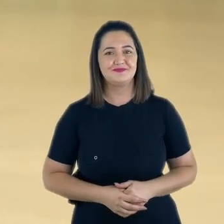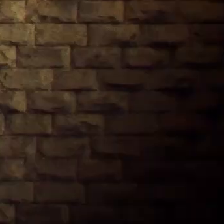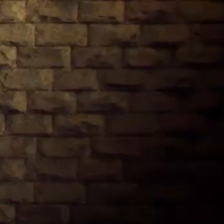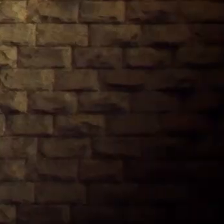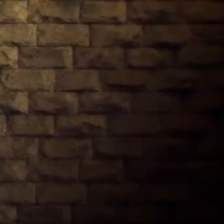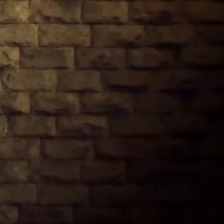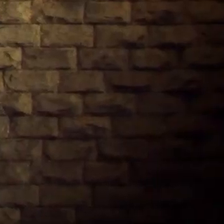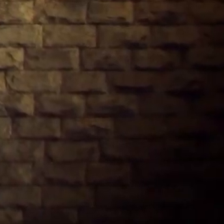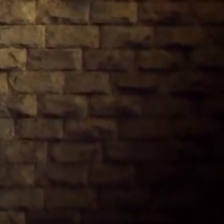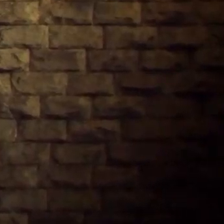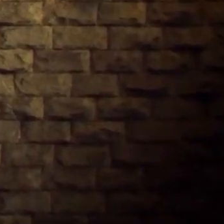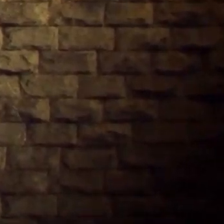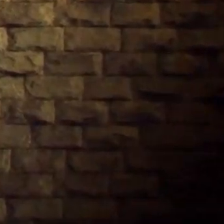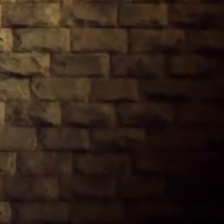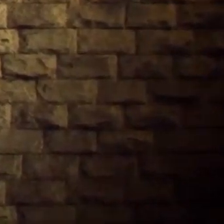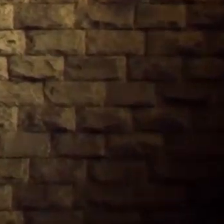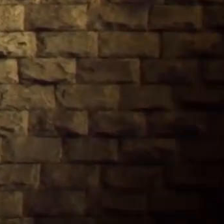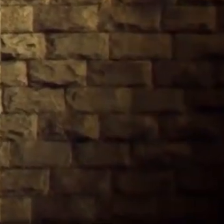já.